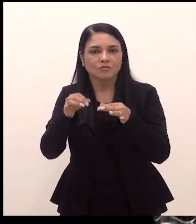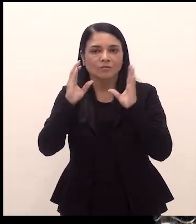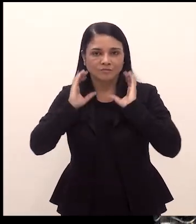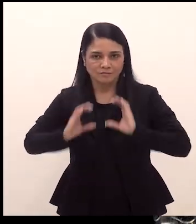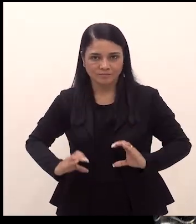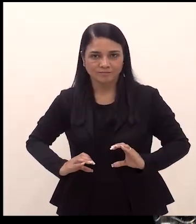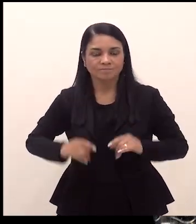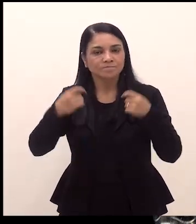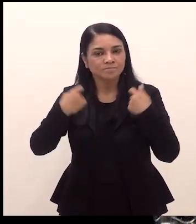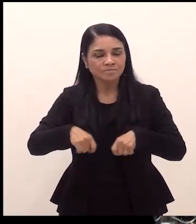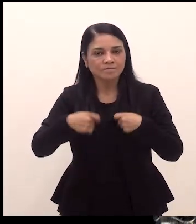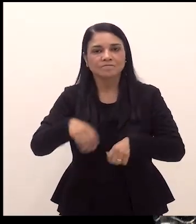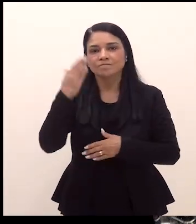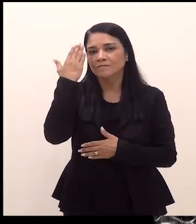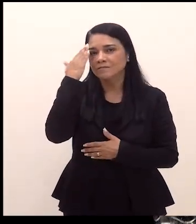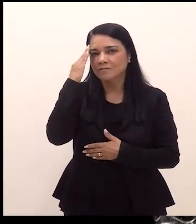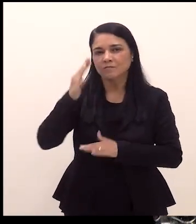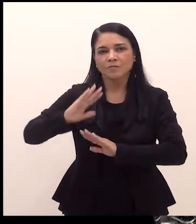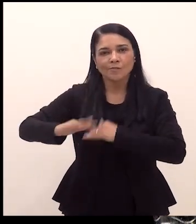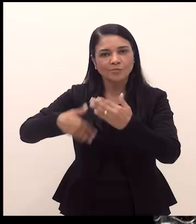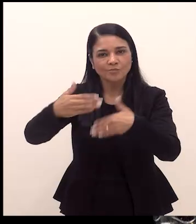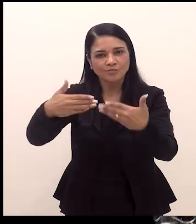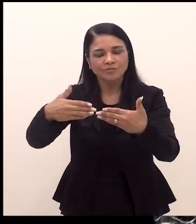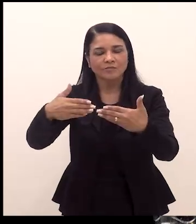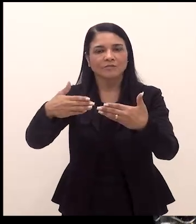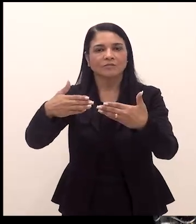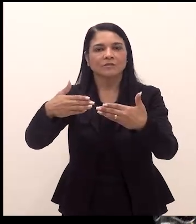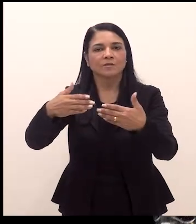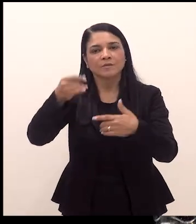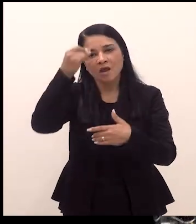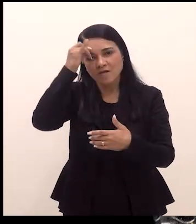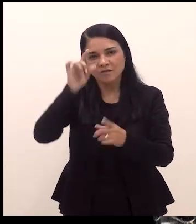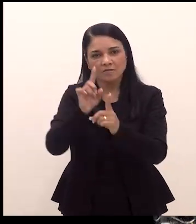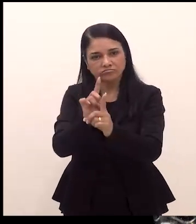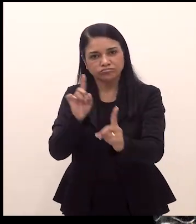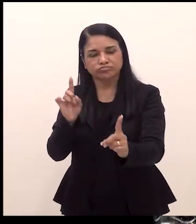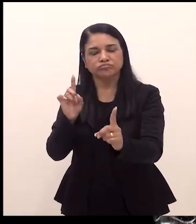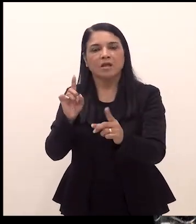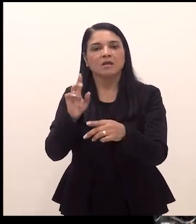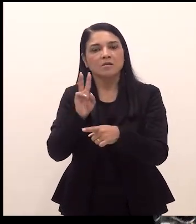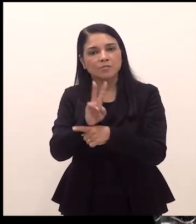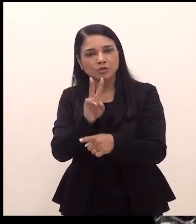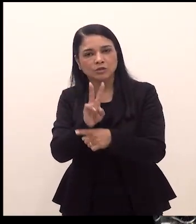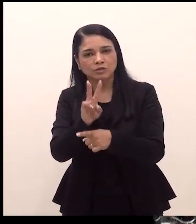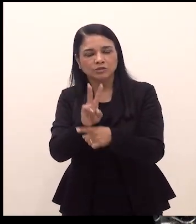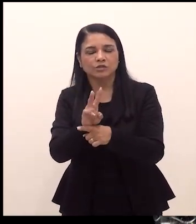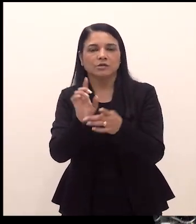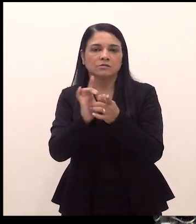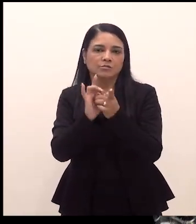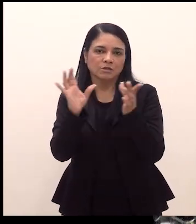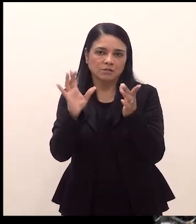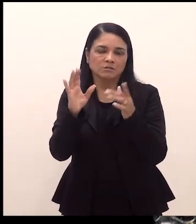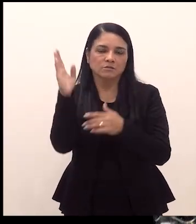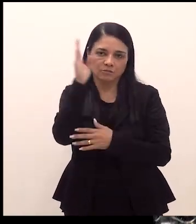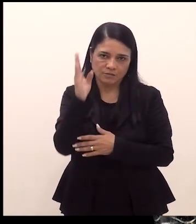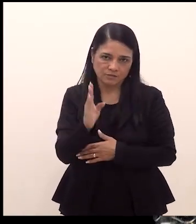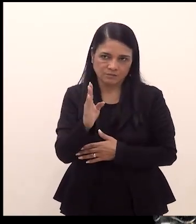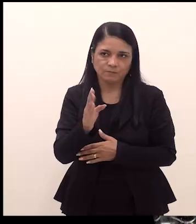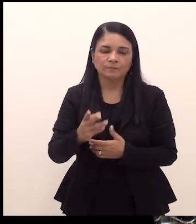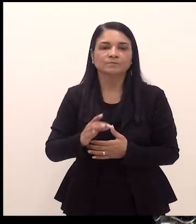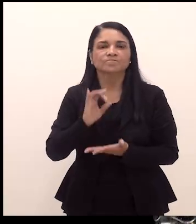importante estar atento, enquanto cidadão, porque a gente precisa compreender esse processo para não se afastar dele, com de certeza. fato,